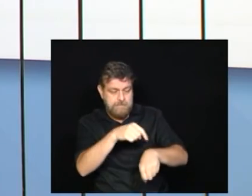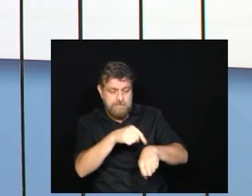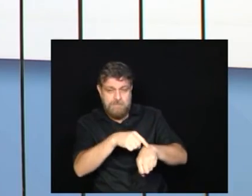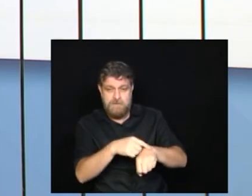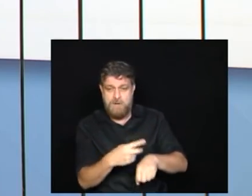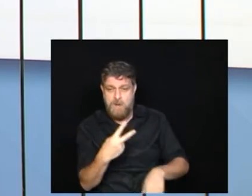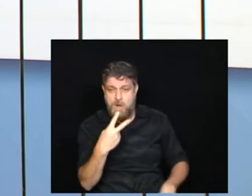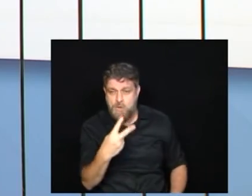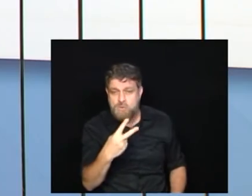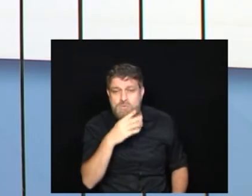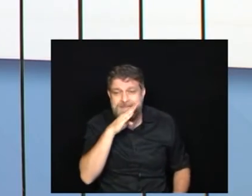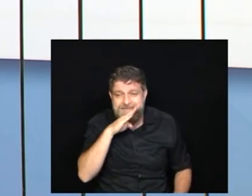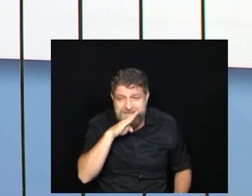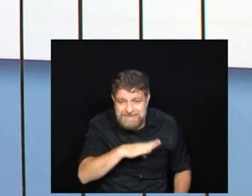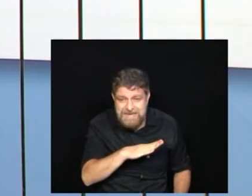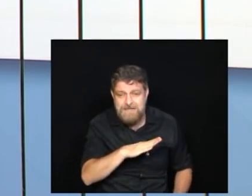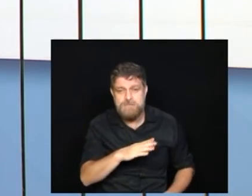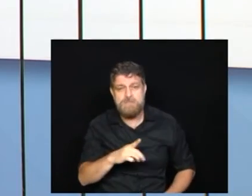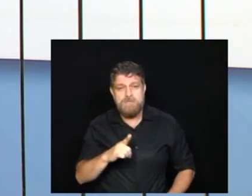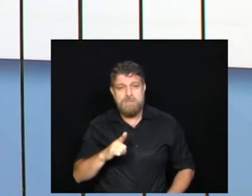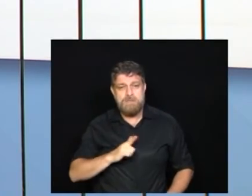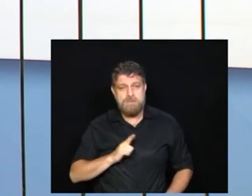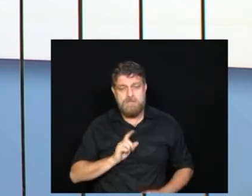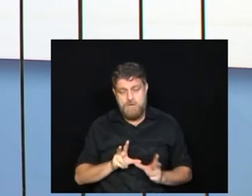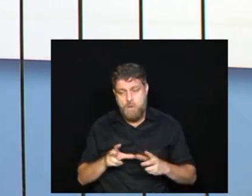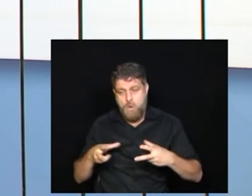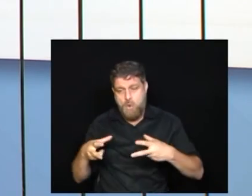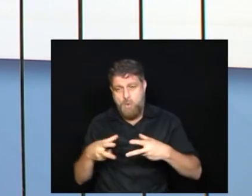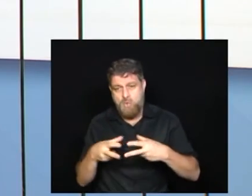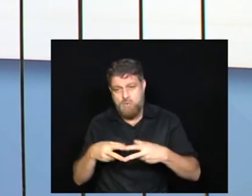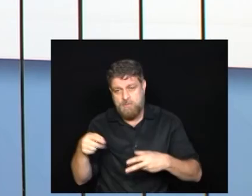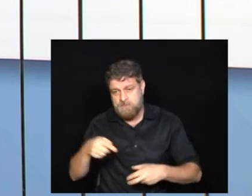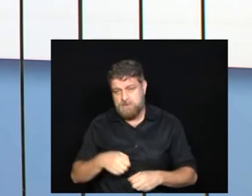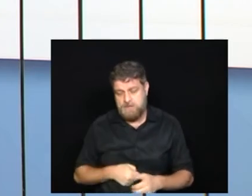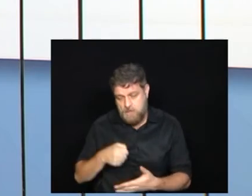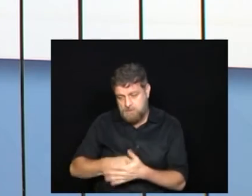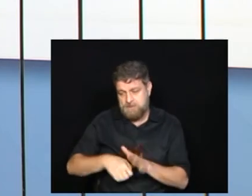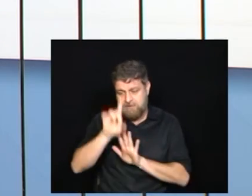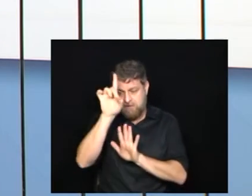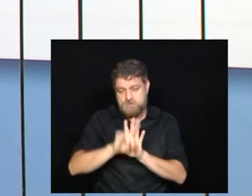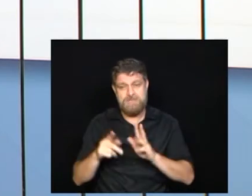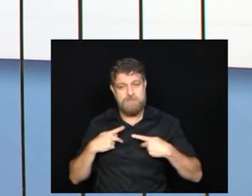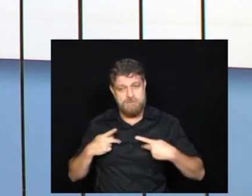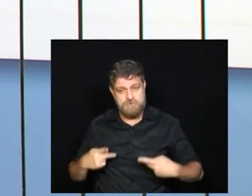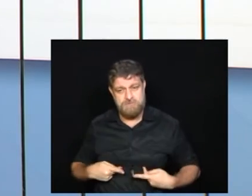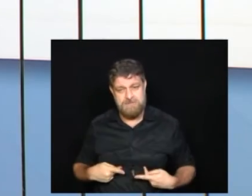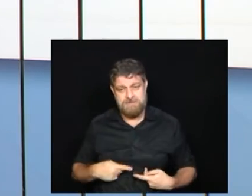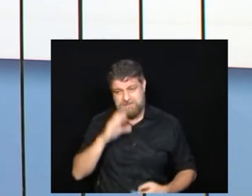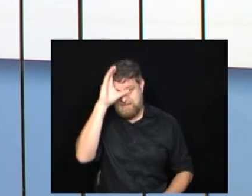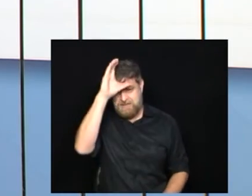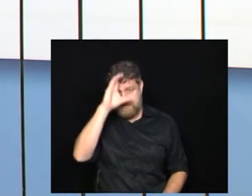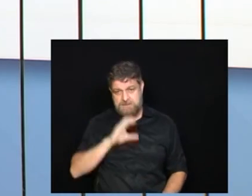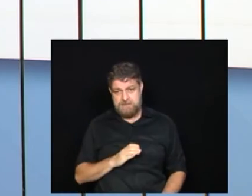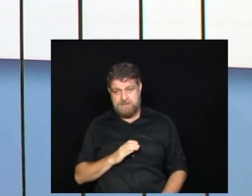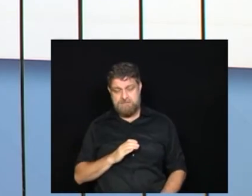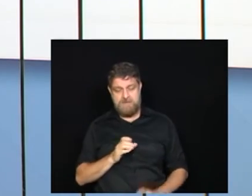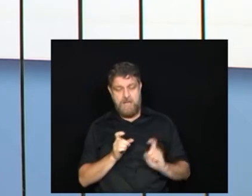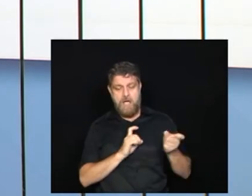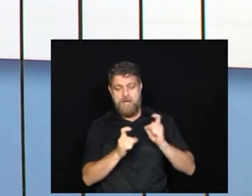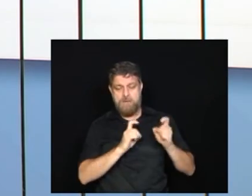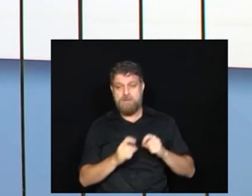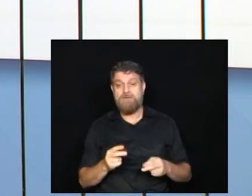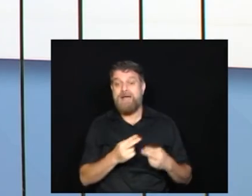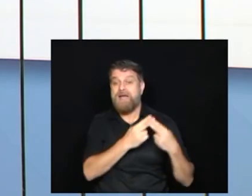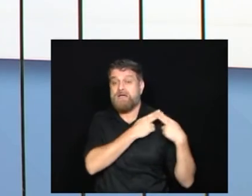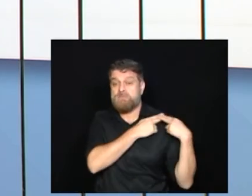das 2 horas da tarde, a Comissão Permanente de Defesa dos Direitos Humanos e Cidadania se reúne sob a